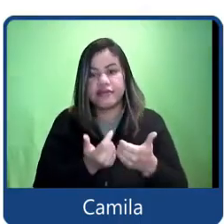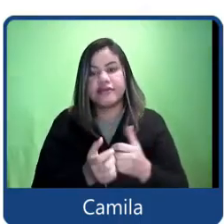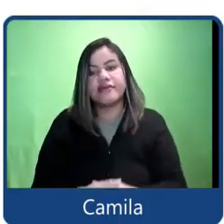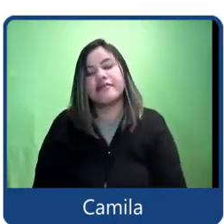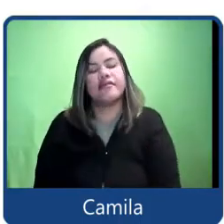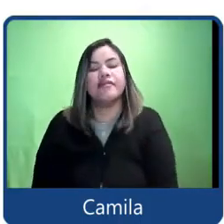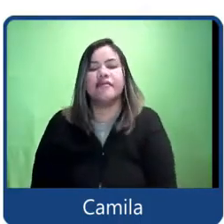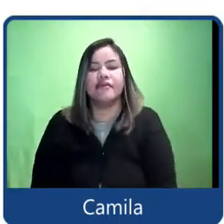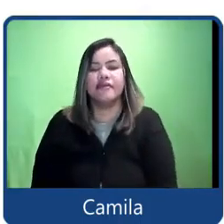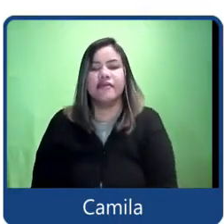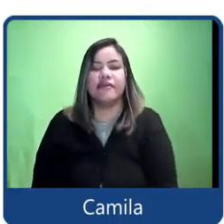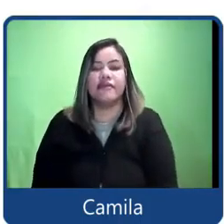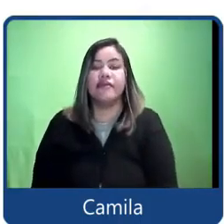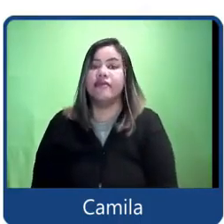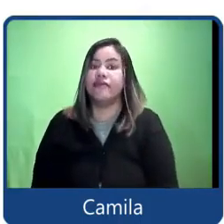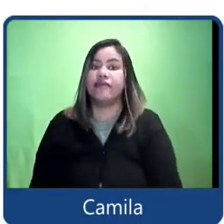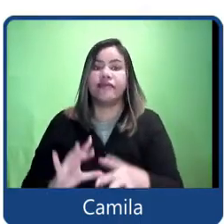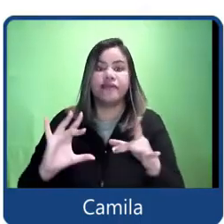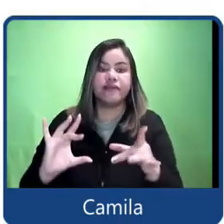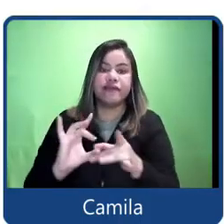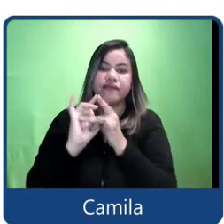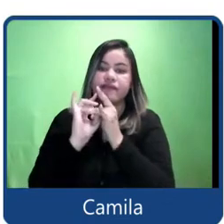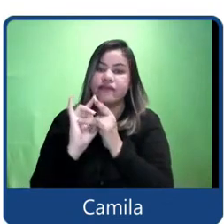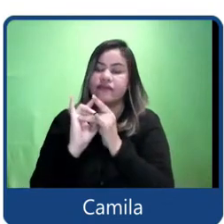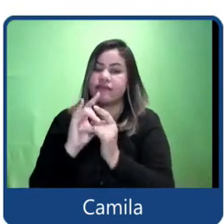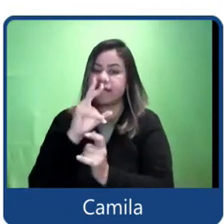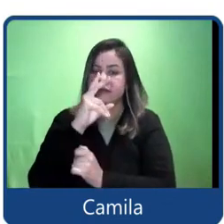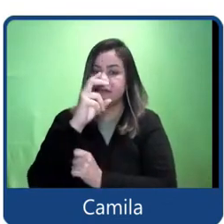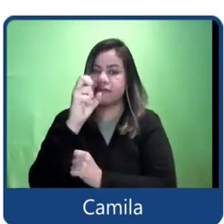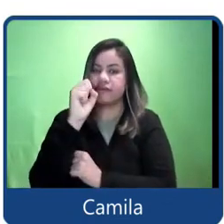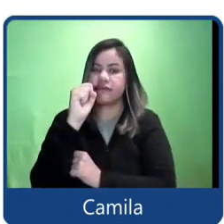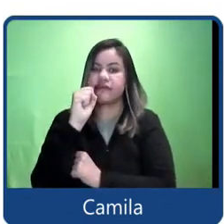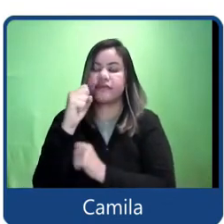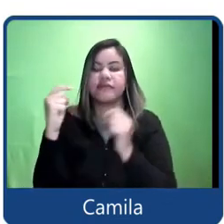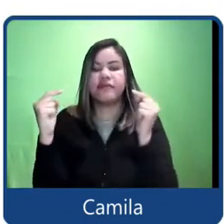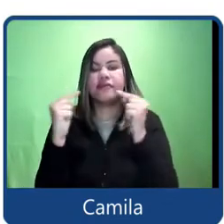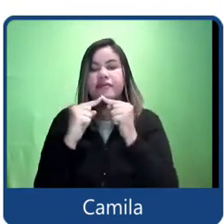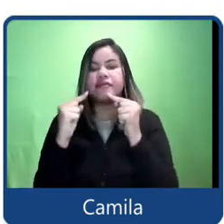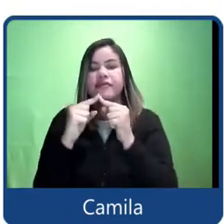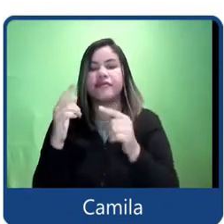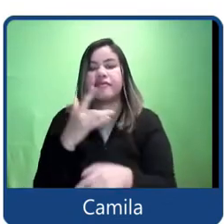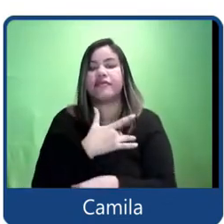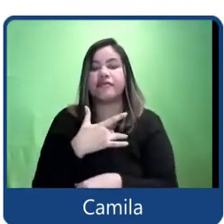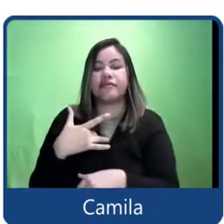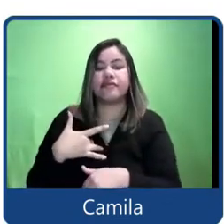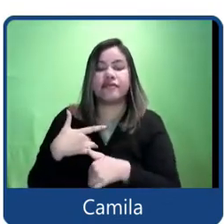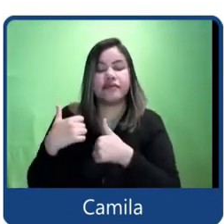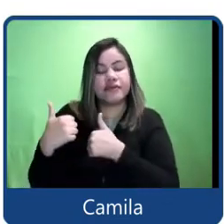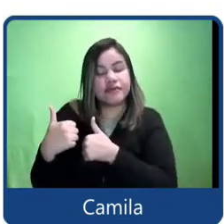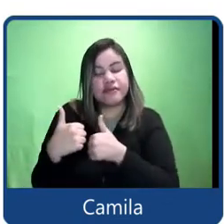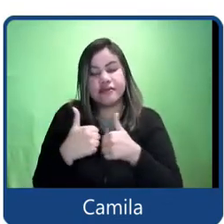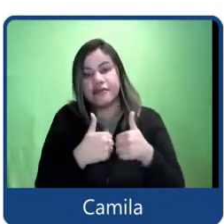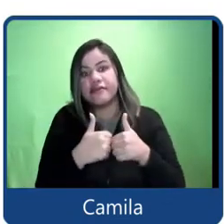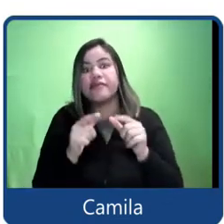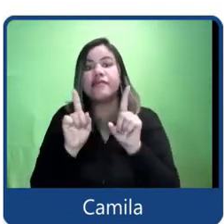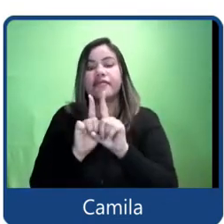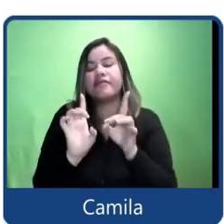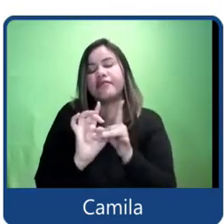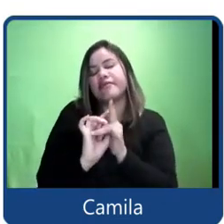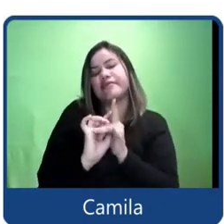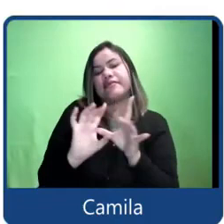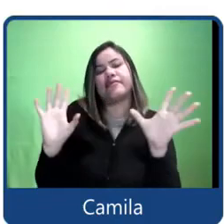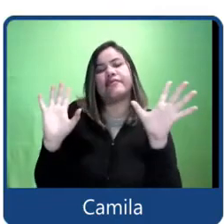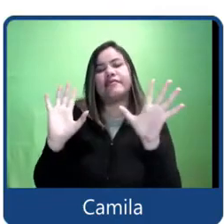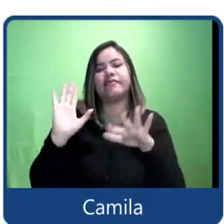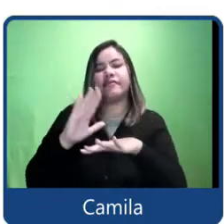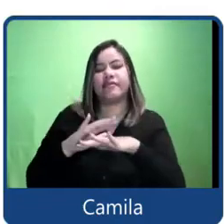Tem uma ligação muito estreita, né, com o nosso bem-estar e a nossa liberdade, né, de escolha e